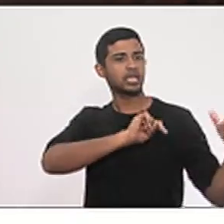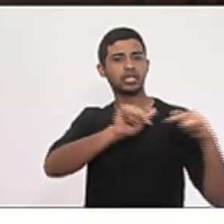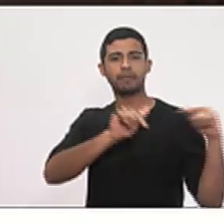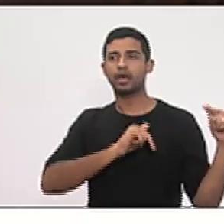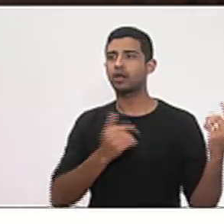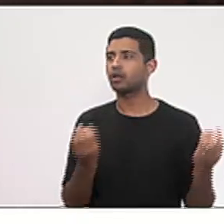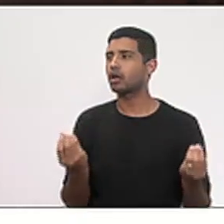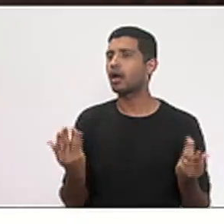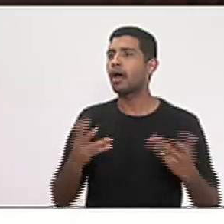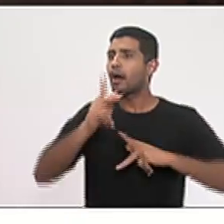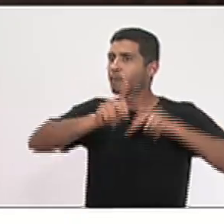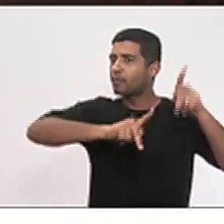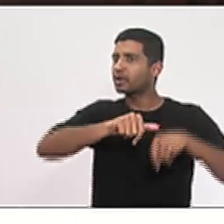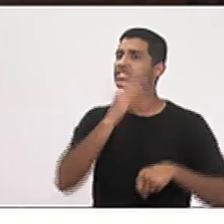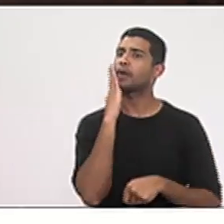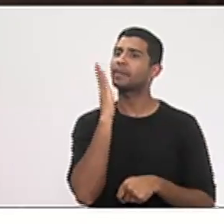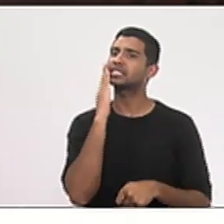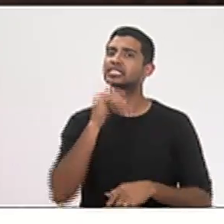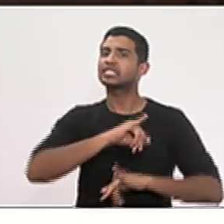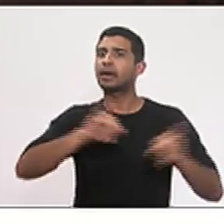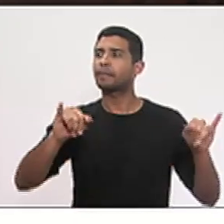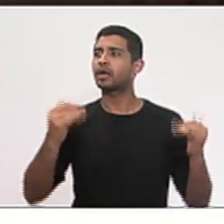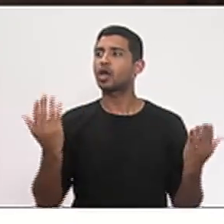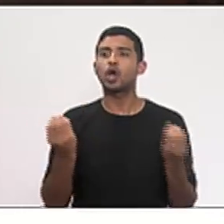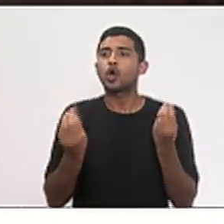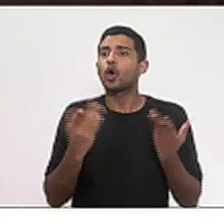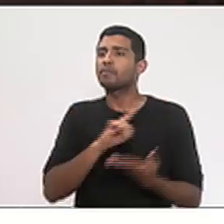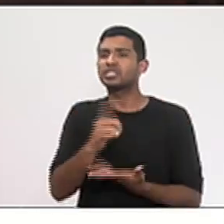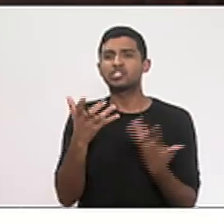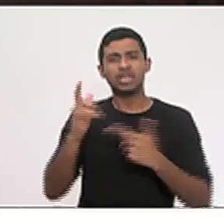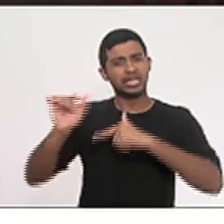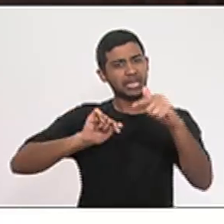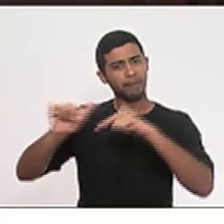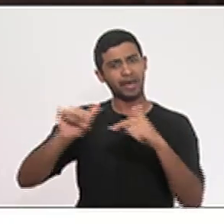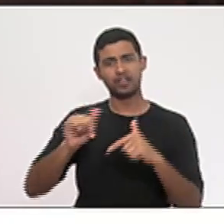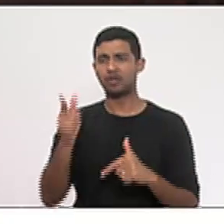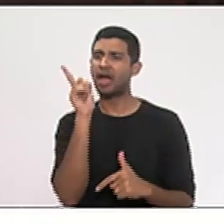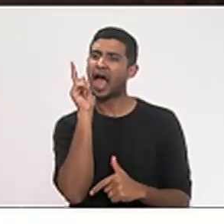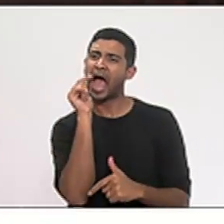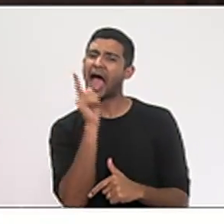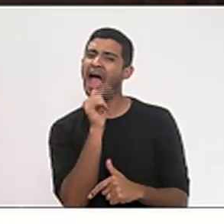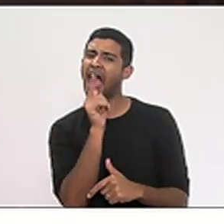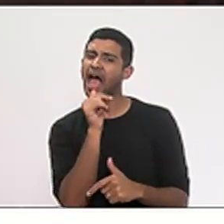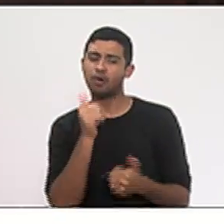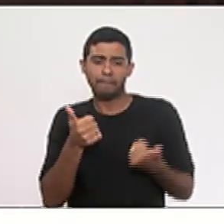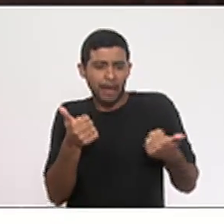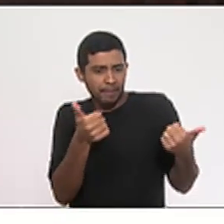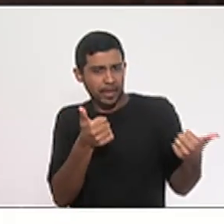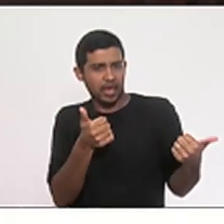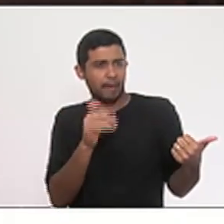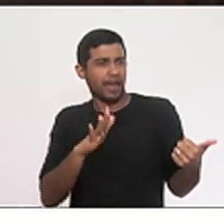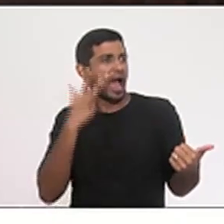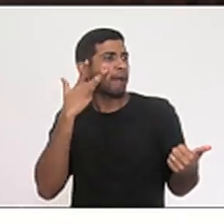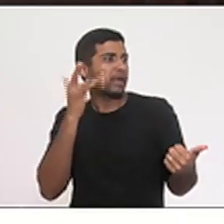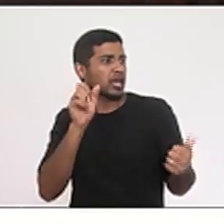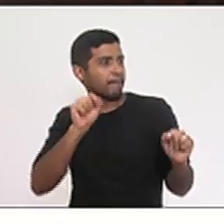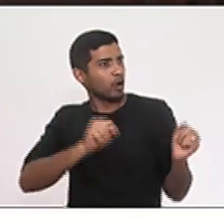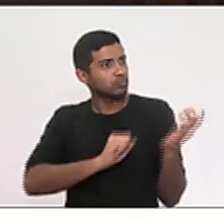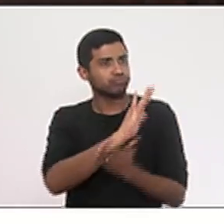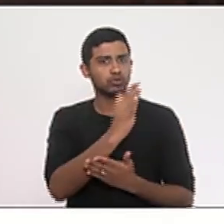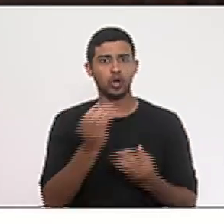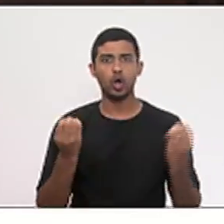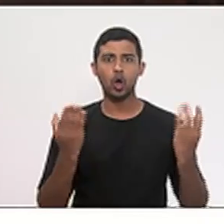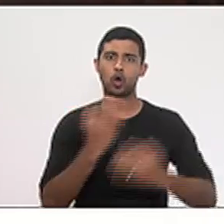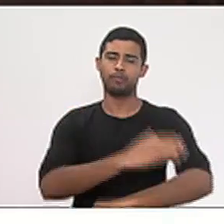população precisa entender como é que vocês querem trabalhadores produzindo água de qualidade, pensando que no dia seguinte vão ser